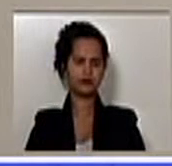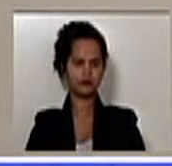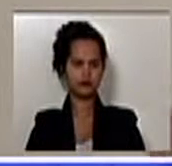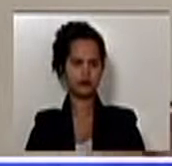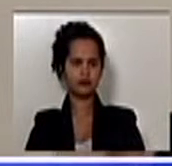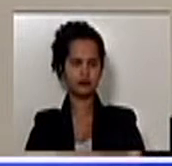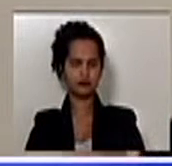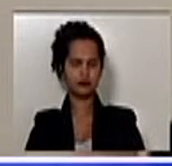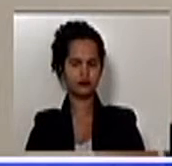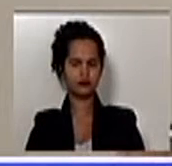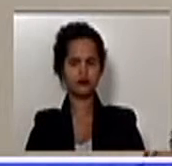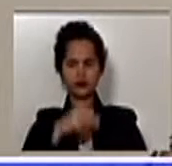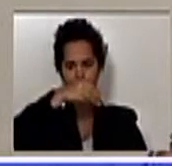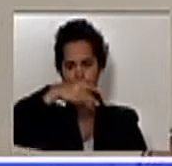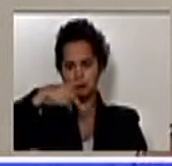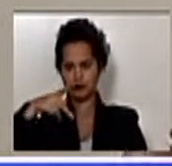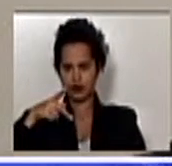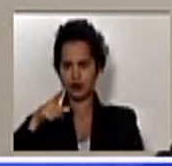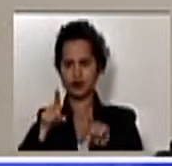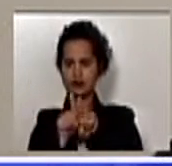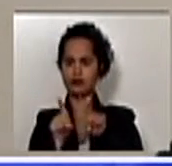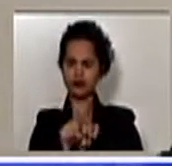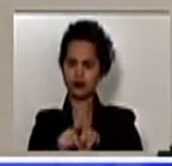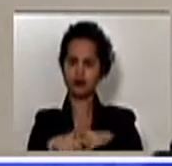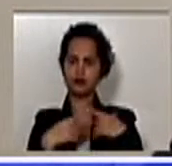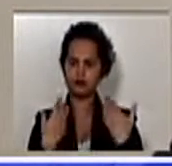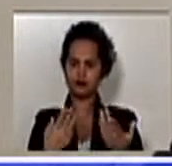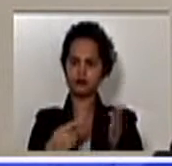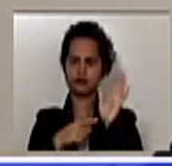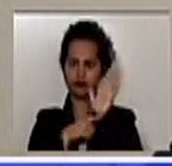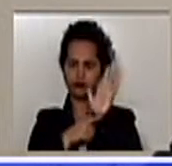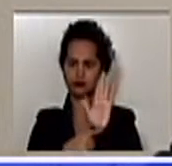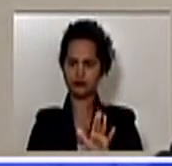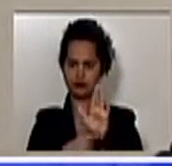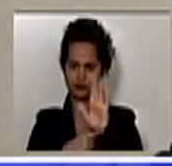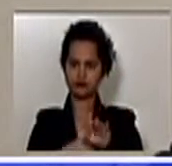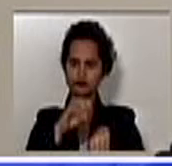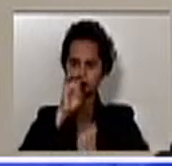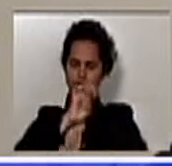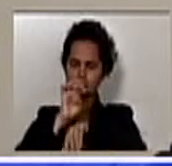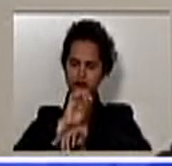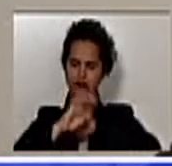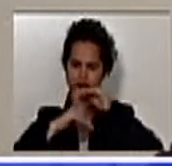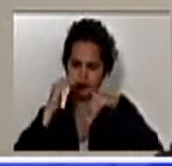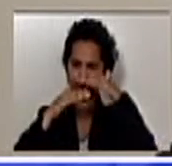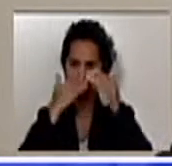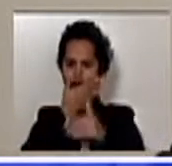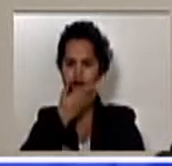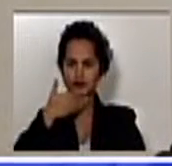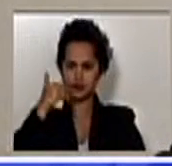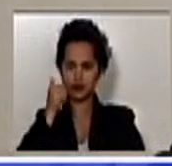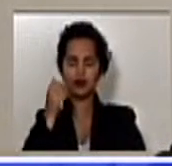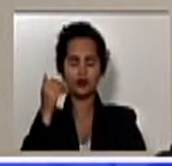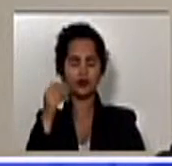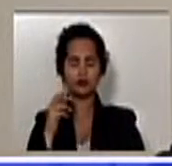O Ministério Público, que também tem contribuído nesse processo, e espero que